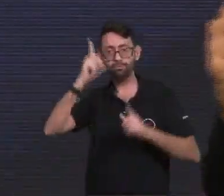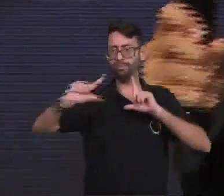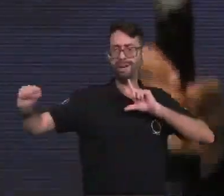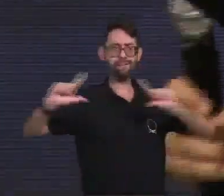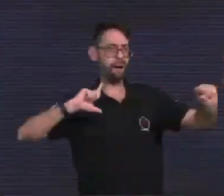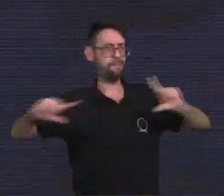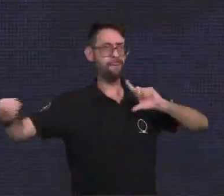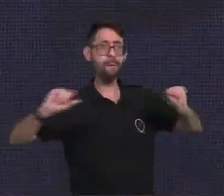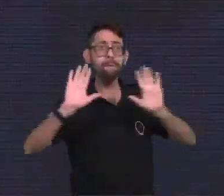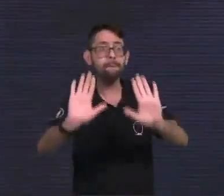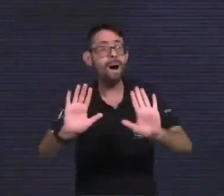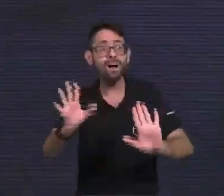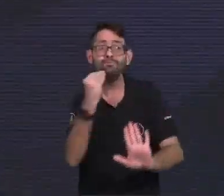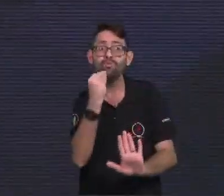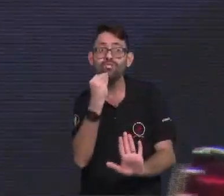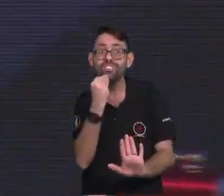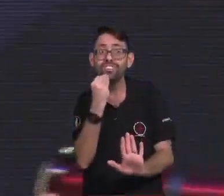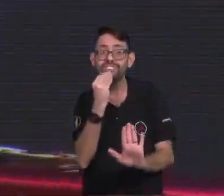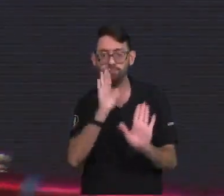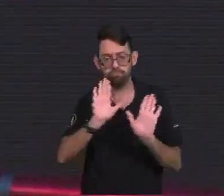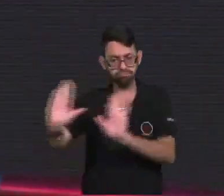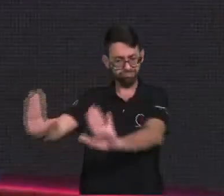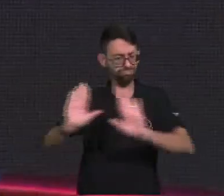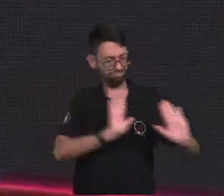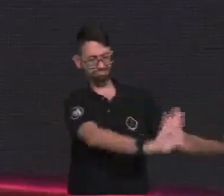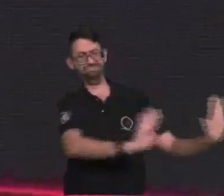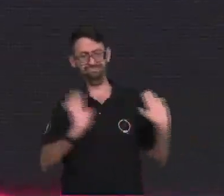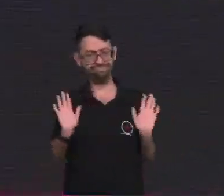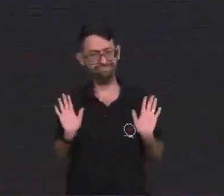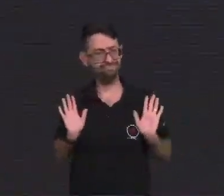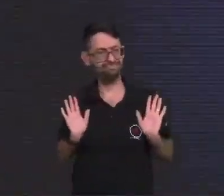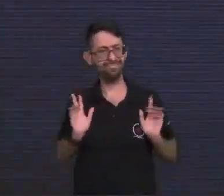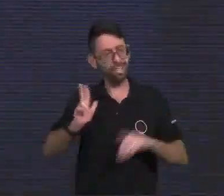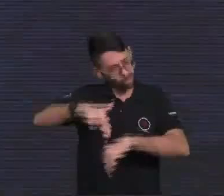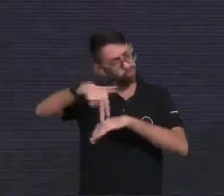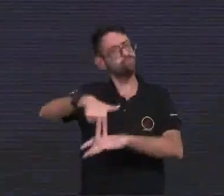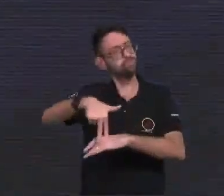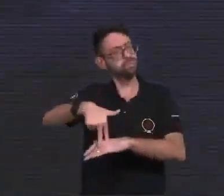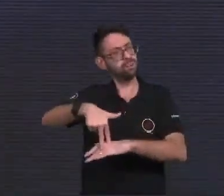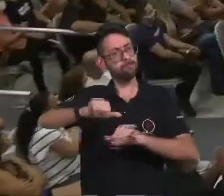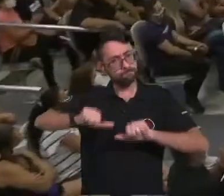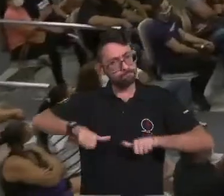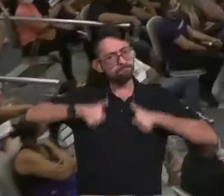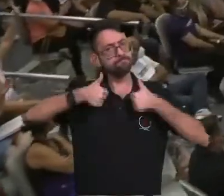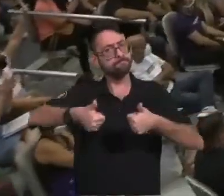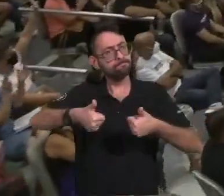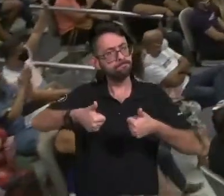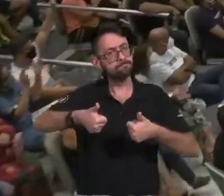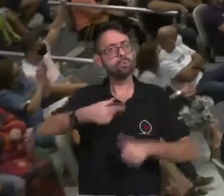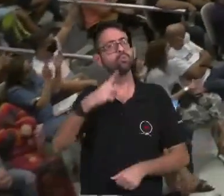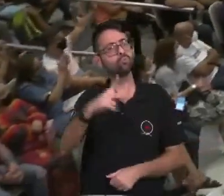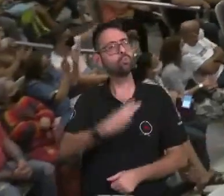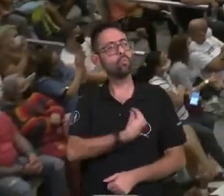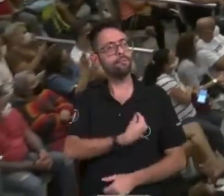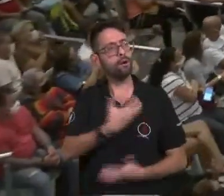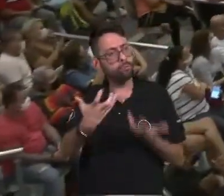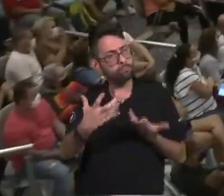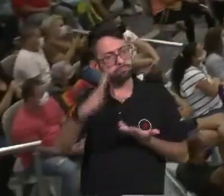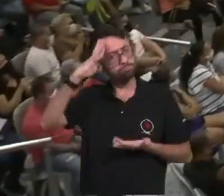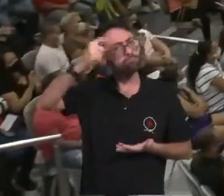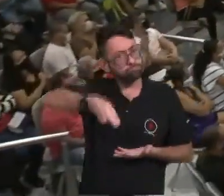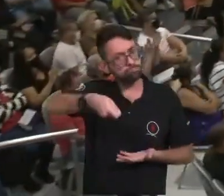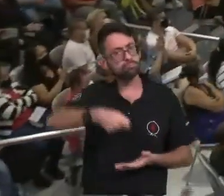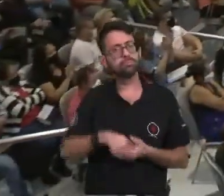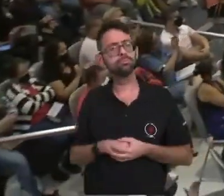verdade, nunca deveria ter entrado. É postura, é posicionamento. É o que a sua vida está esperando você fazer.